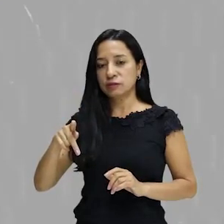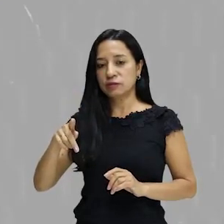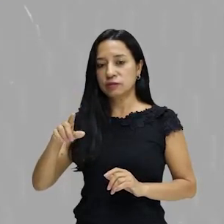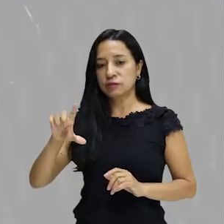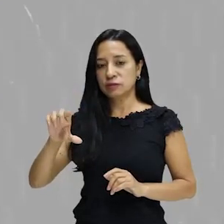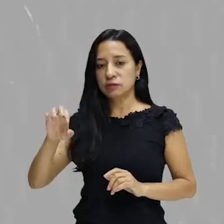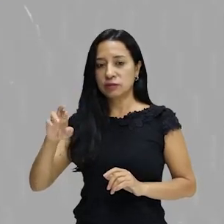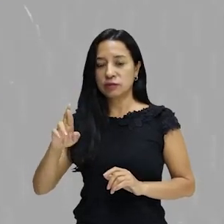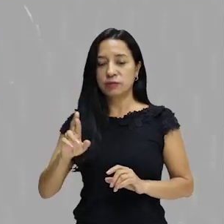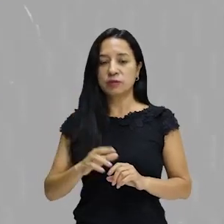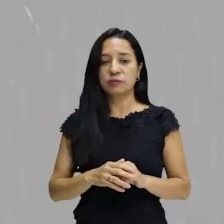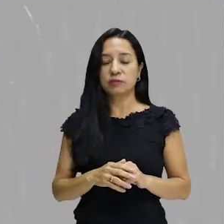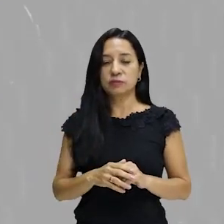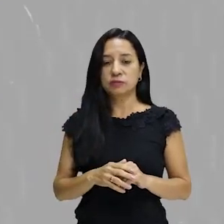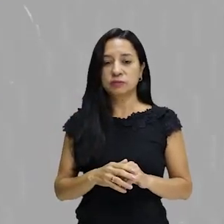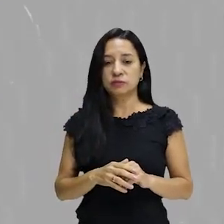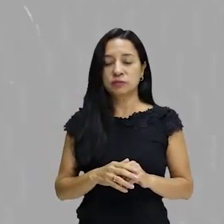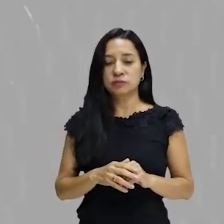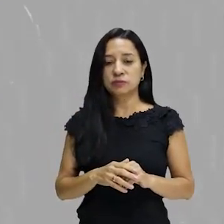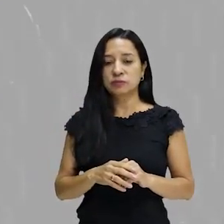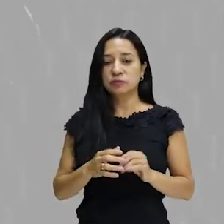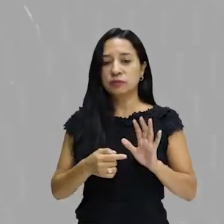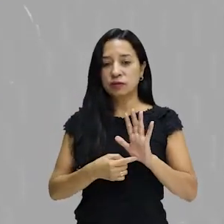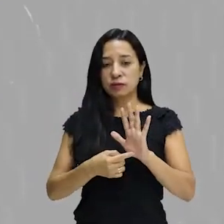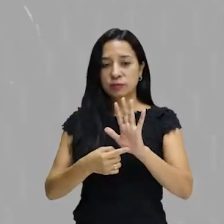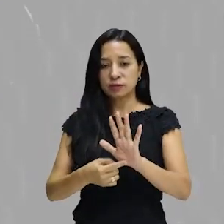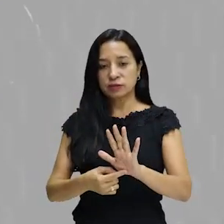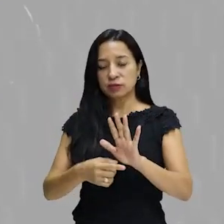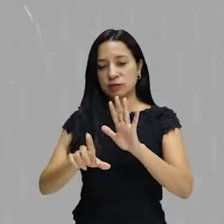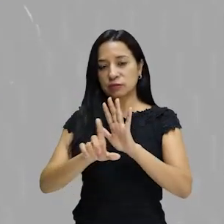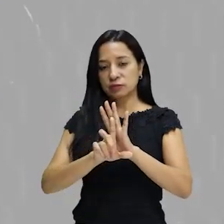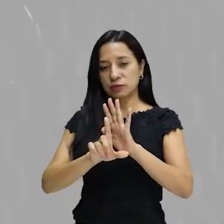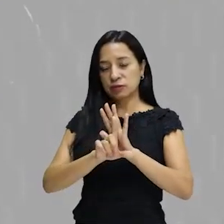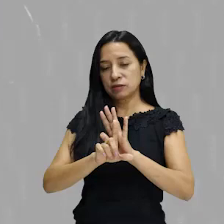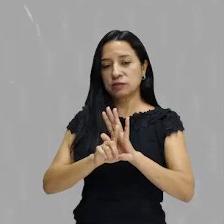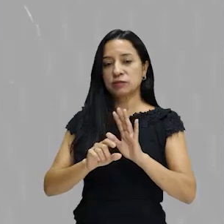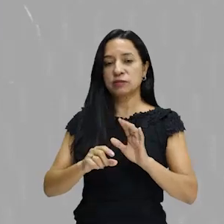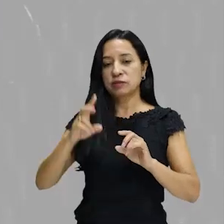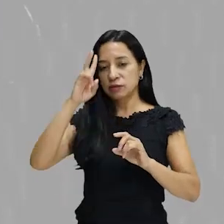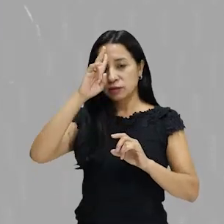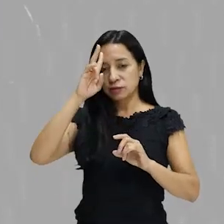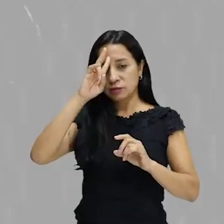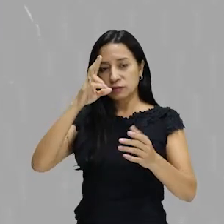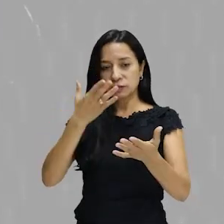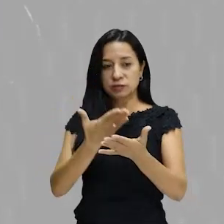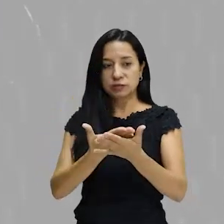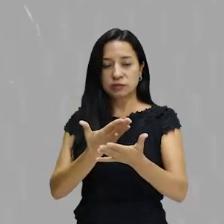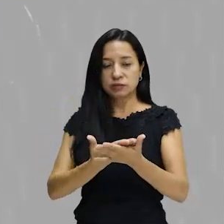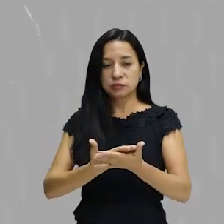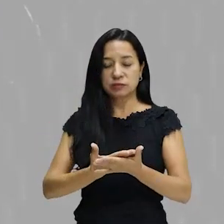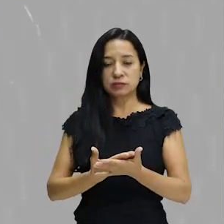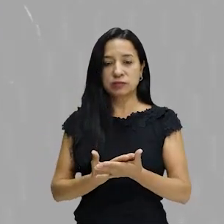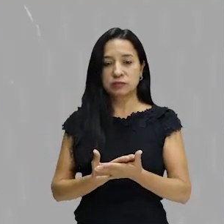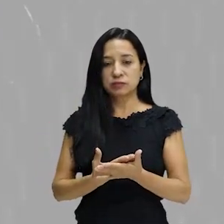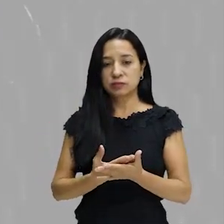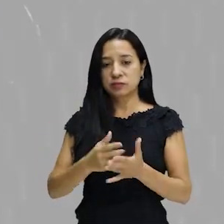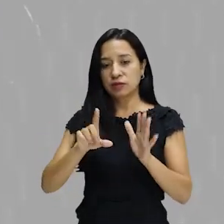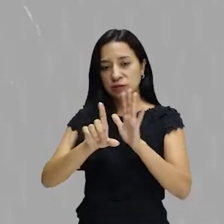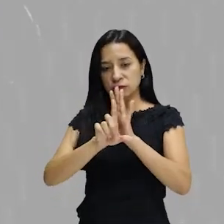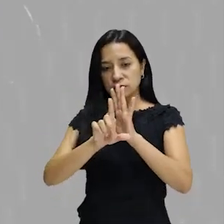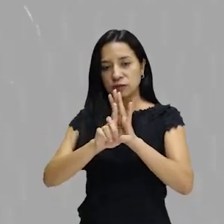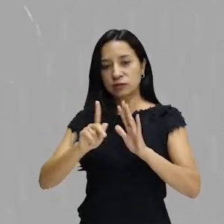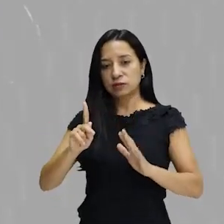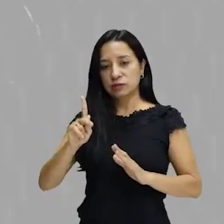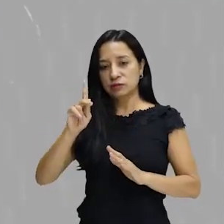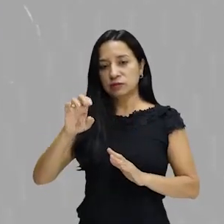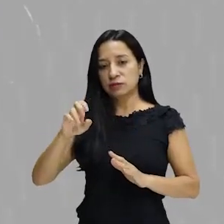grande personalidade. Vamos apresentar as suas leis. Lembrando que essa aula, né, sobre as leis de Kepler você já